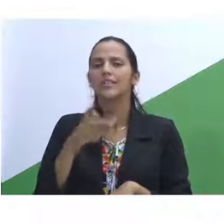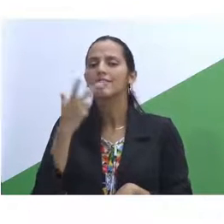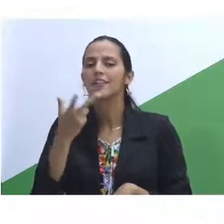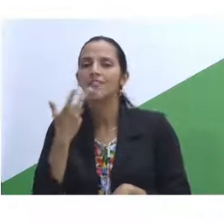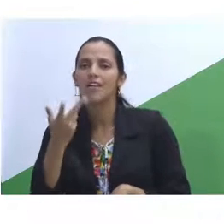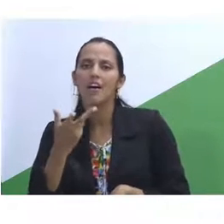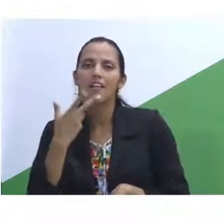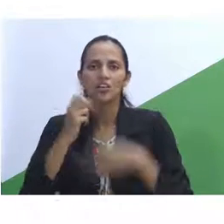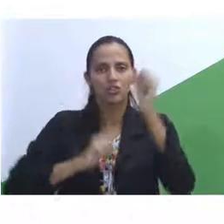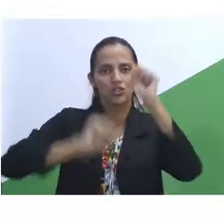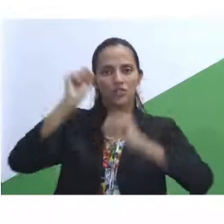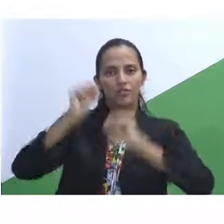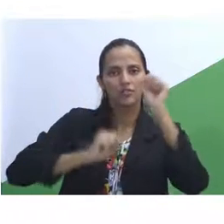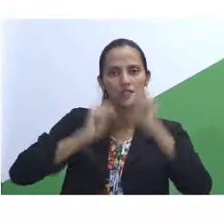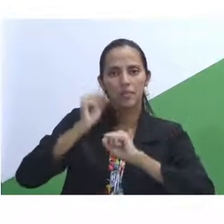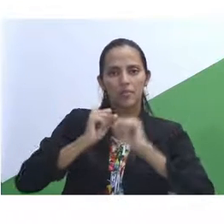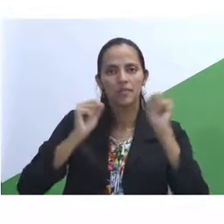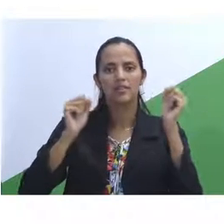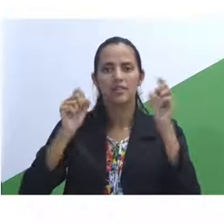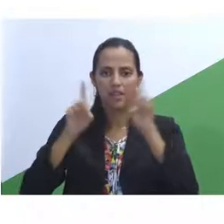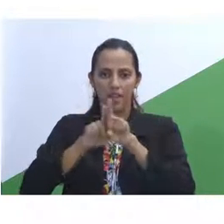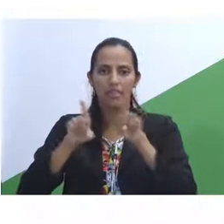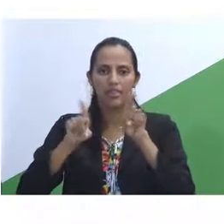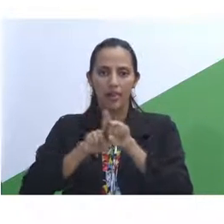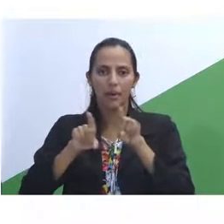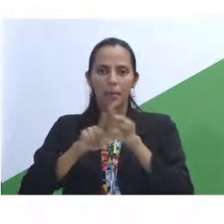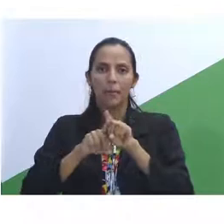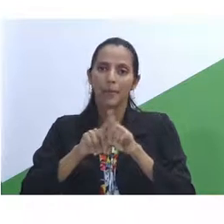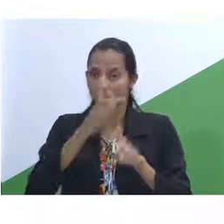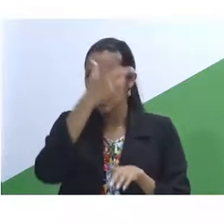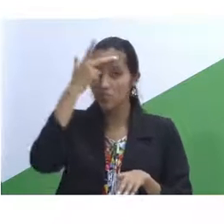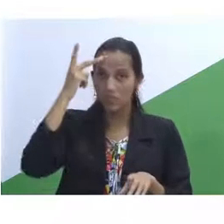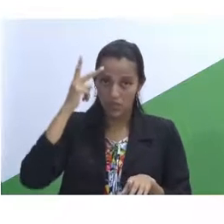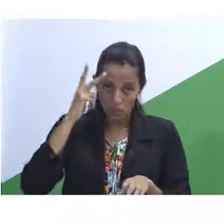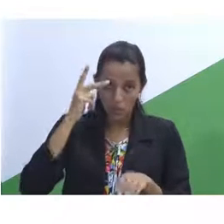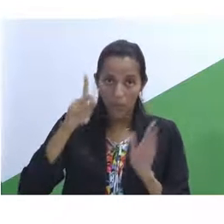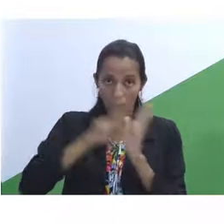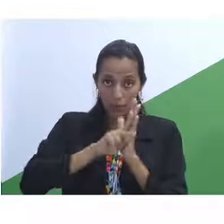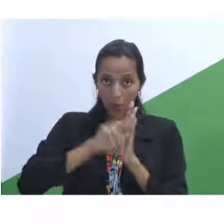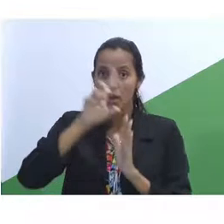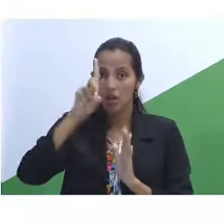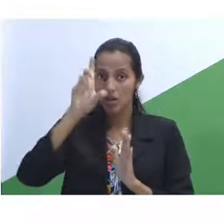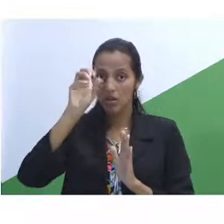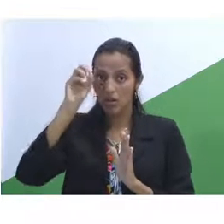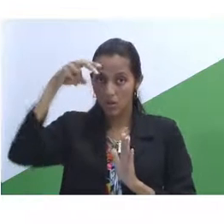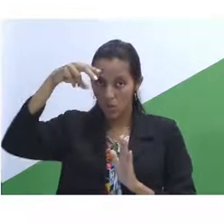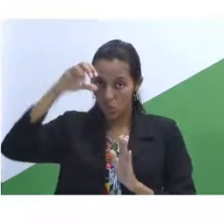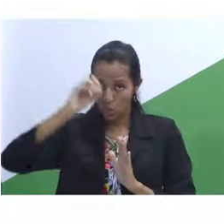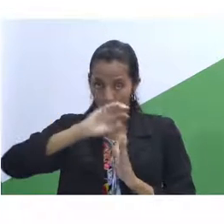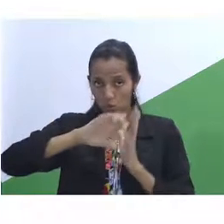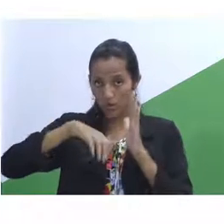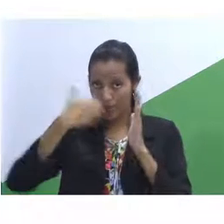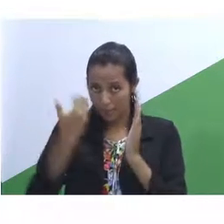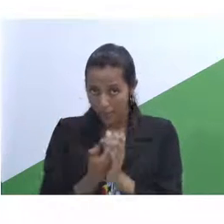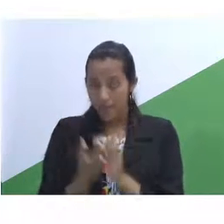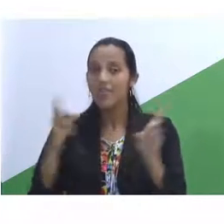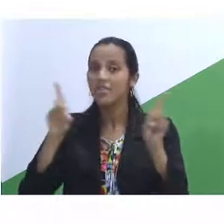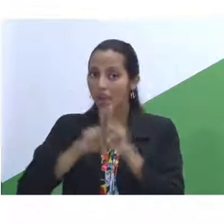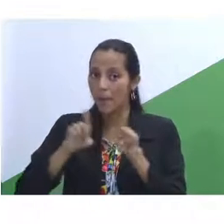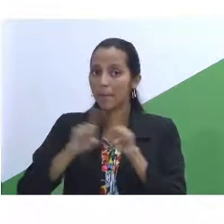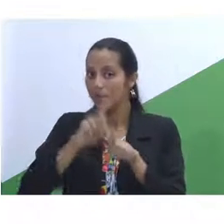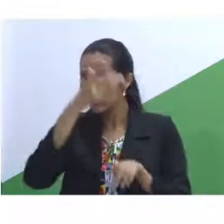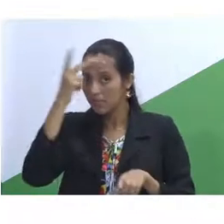industrialização, a gente fala tanto do patronato, que são os donos das empresas, como também do trabalhador. É, então, aí, em